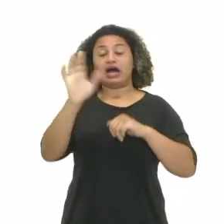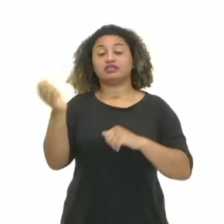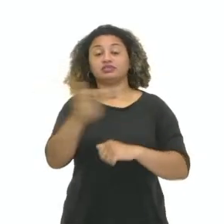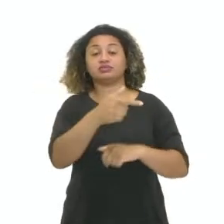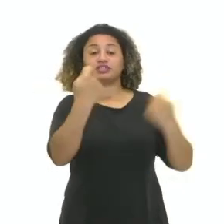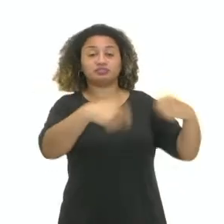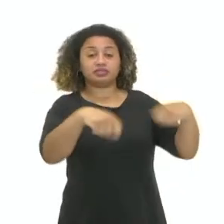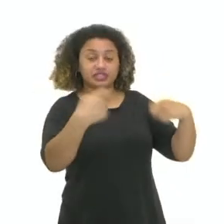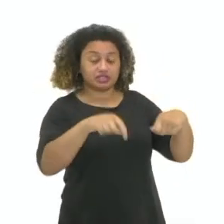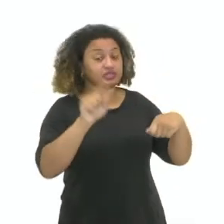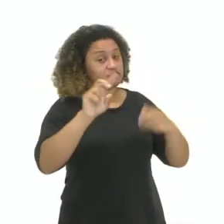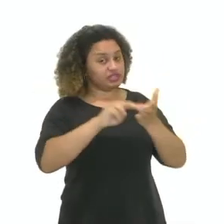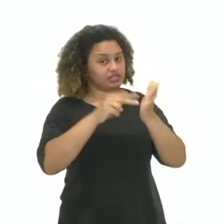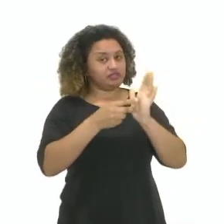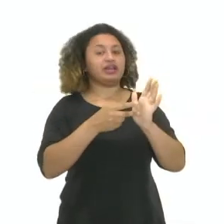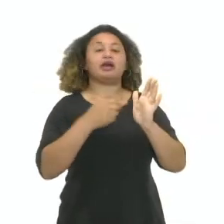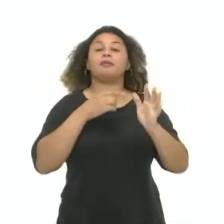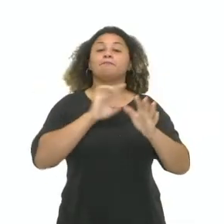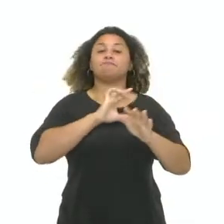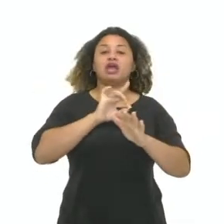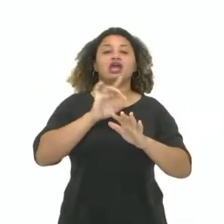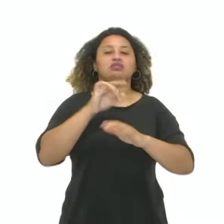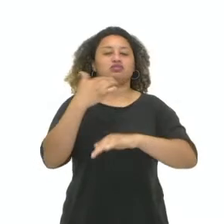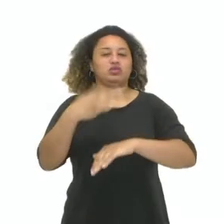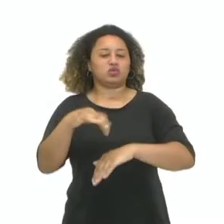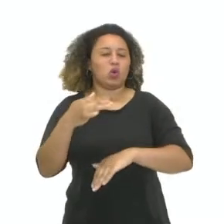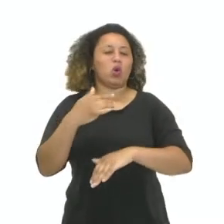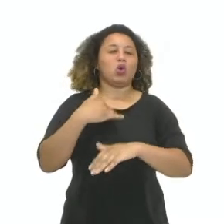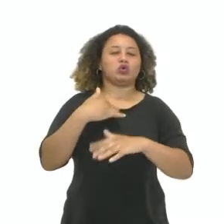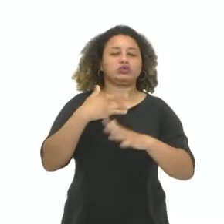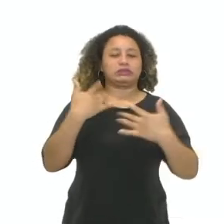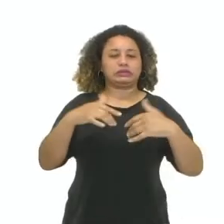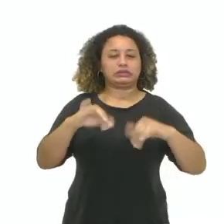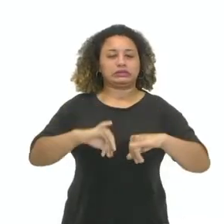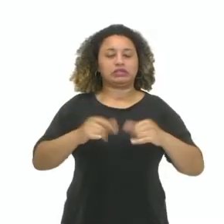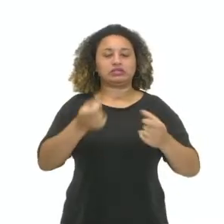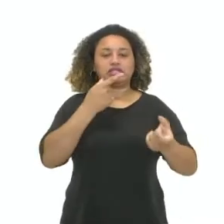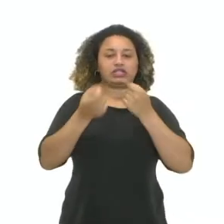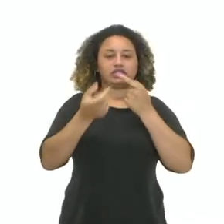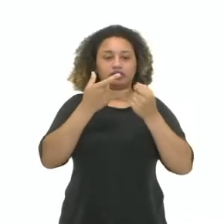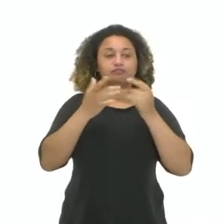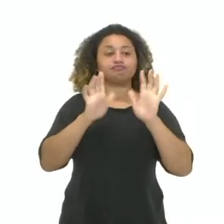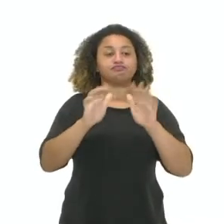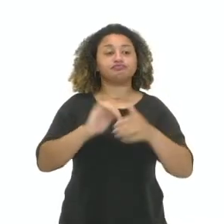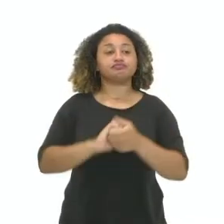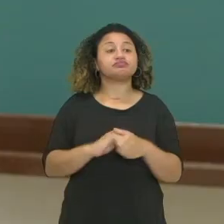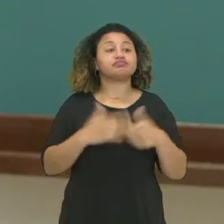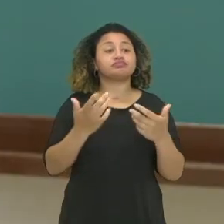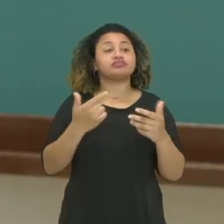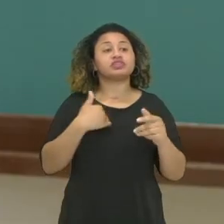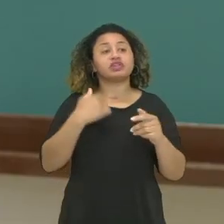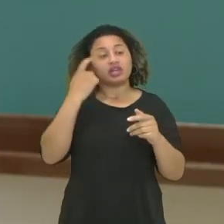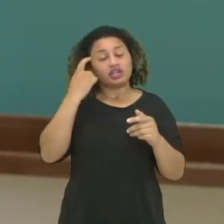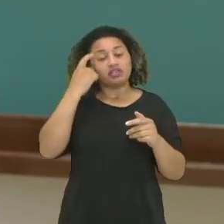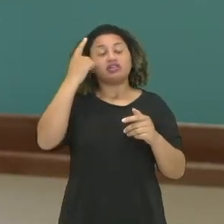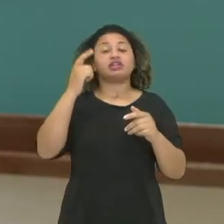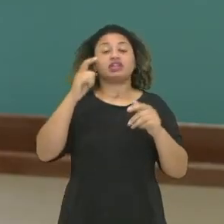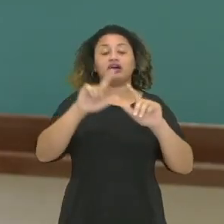significa hipocondríaco. E a medicação exagerada seria extinta com a invenção do emplastro,